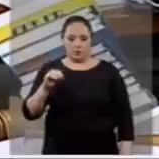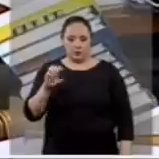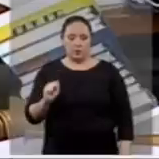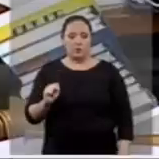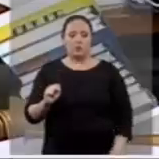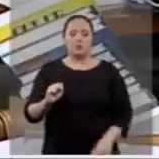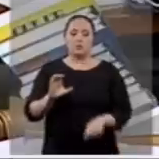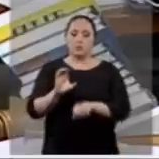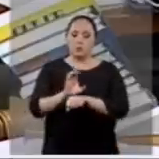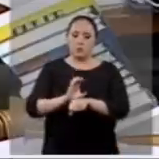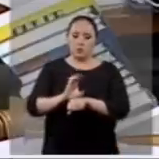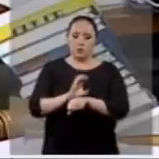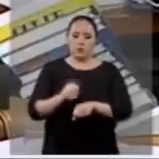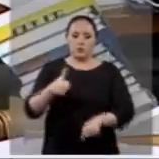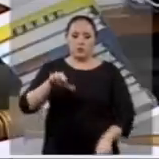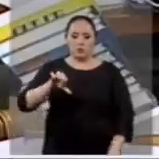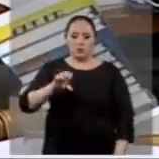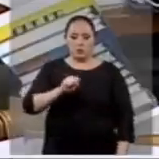de